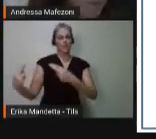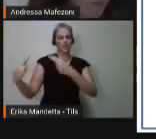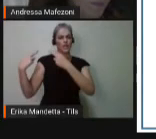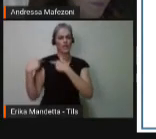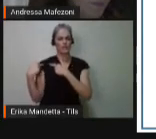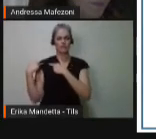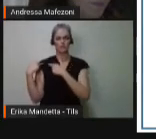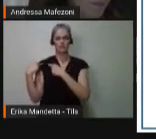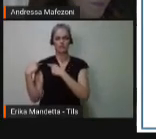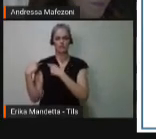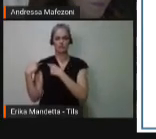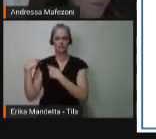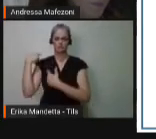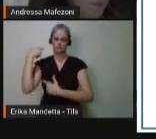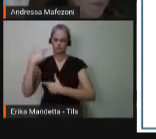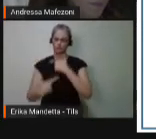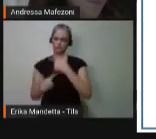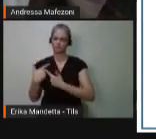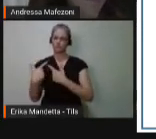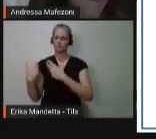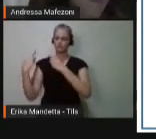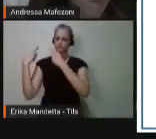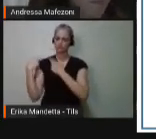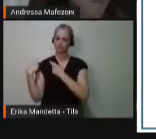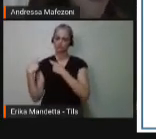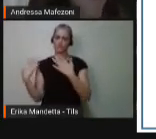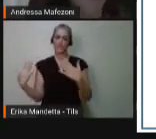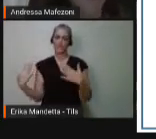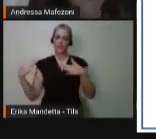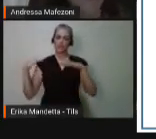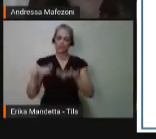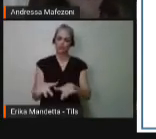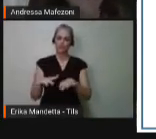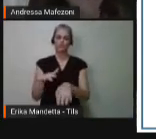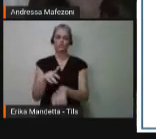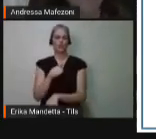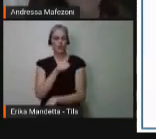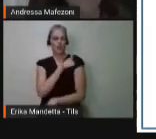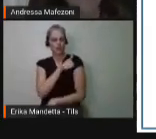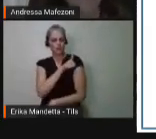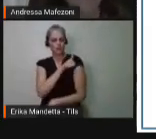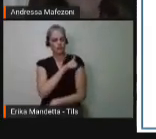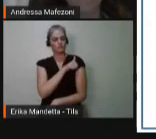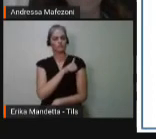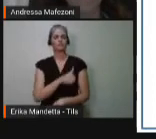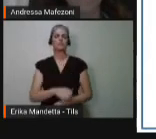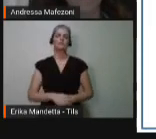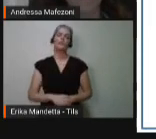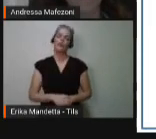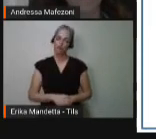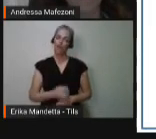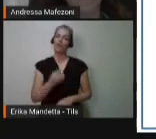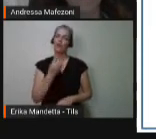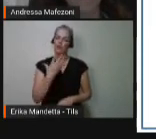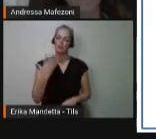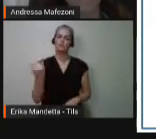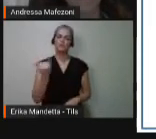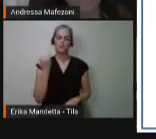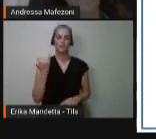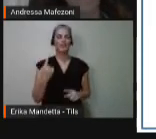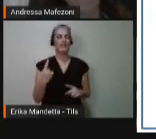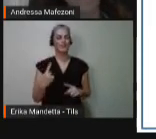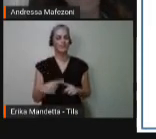responsáveis pela inclusão desse aluno e tem esse olhar de que o aluno, ele não é